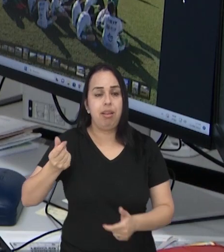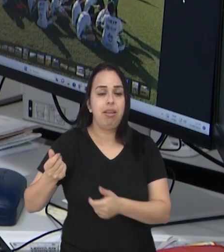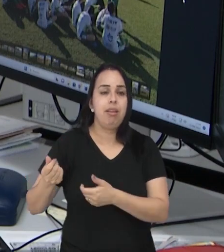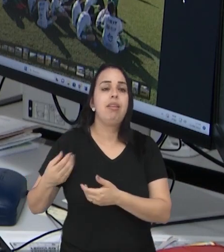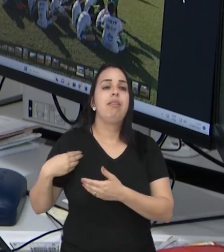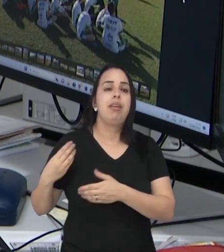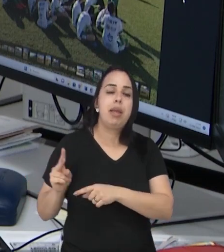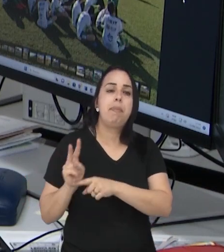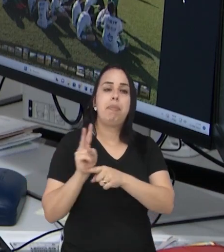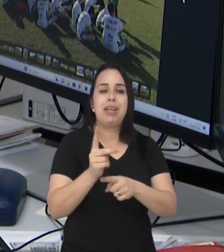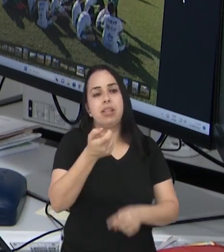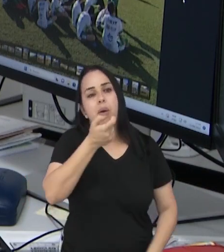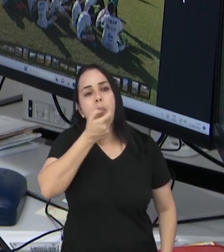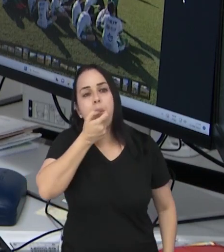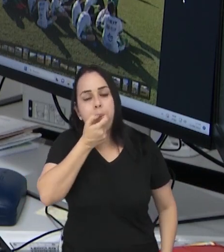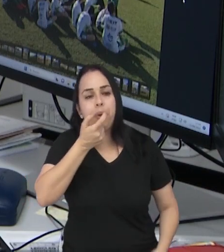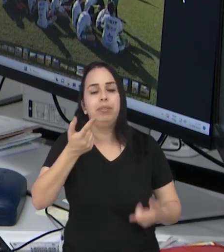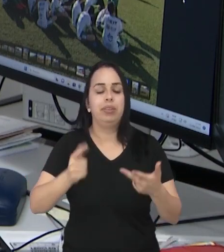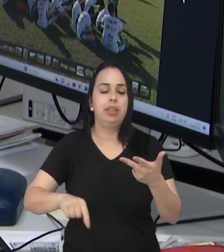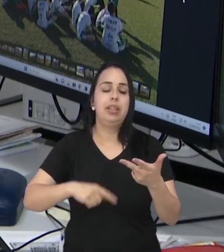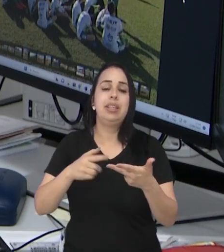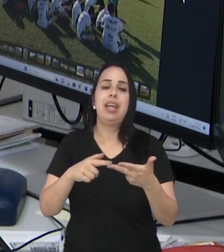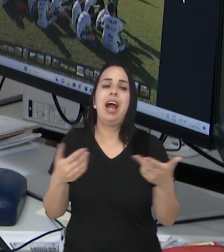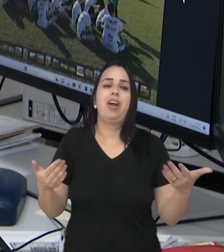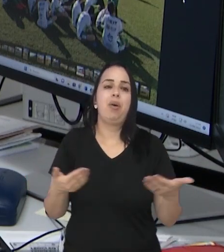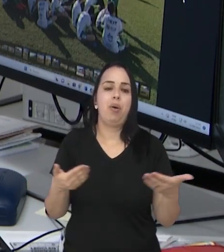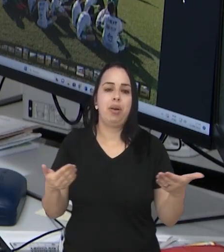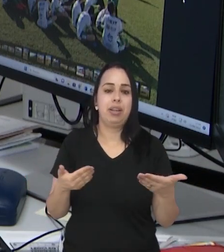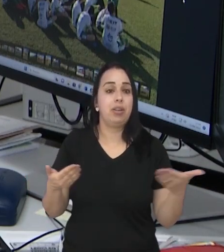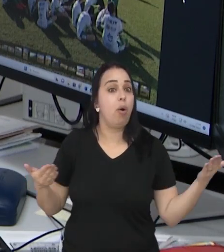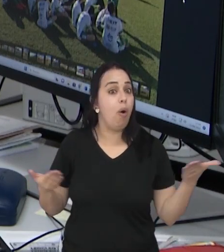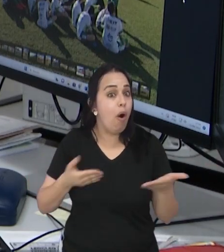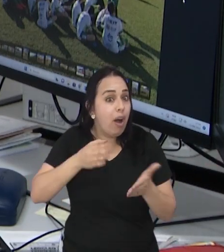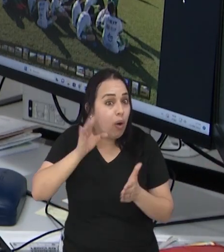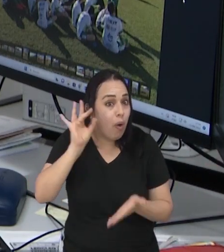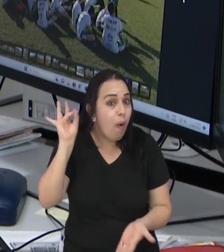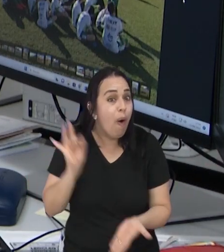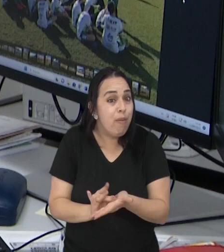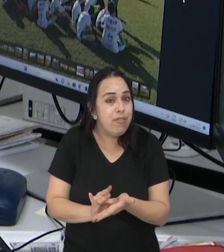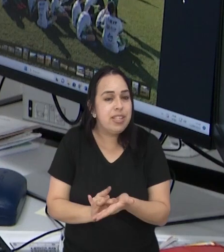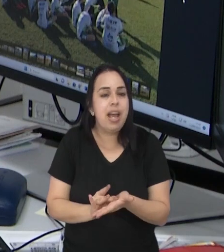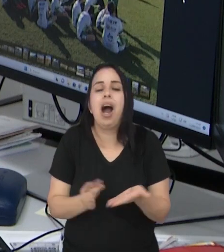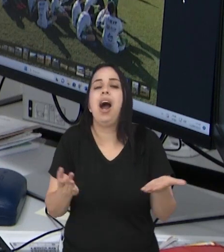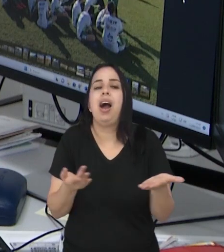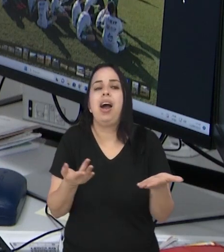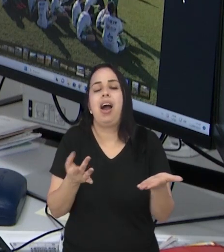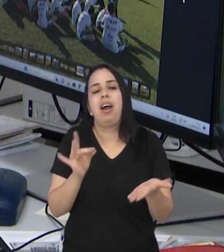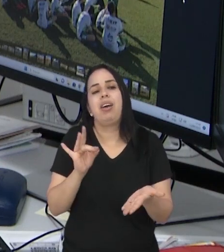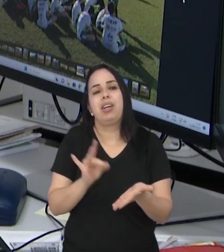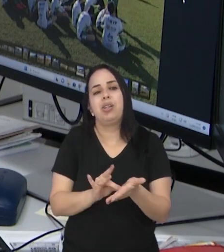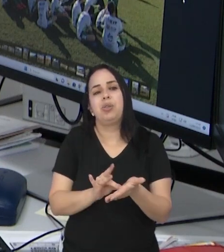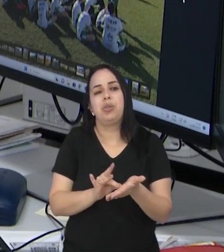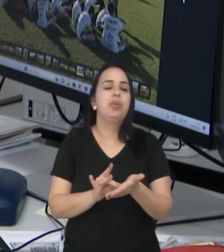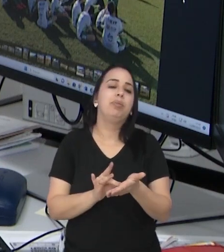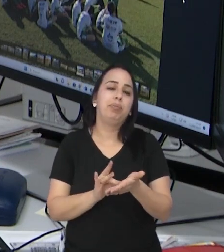as arbitragens e as organizações, né, e isso agora de forma oficial,